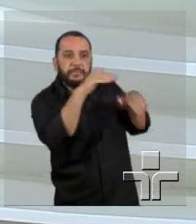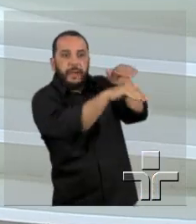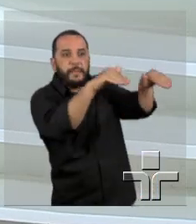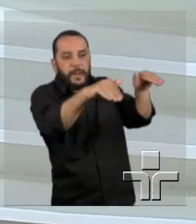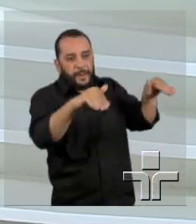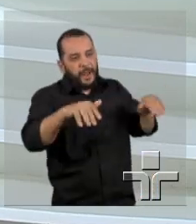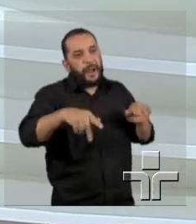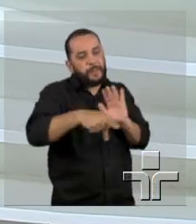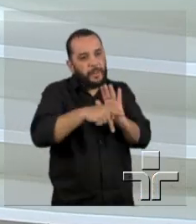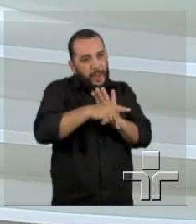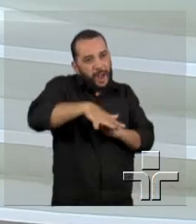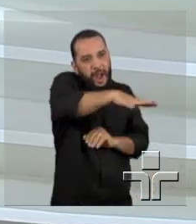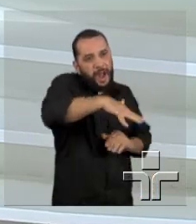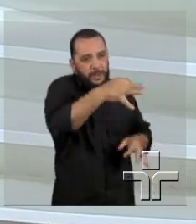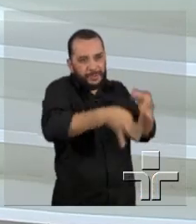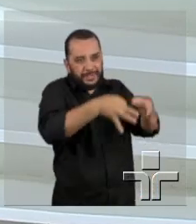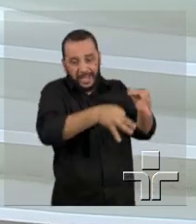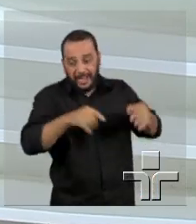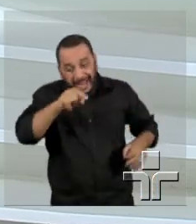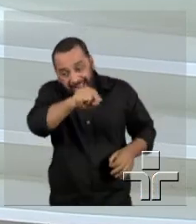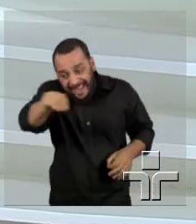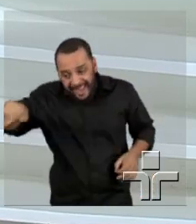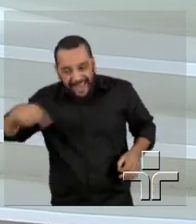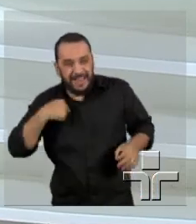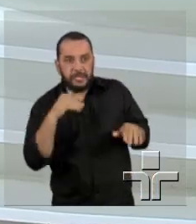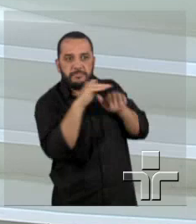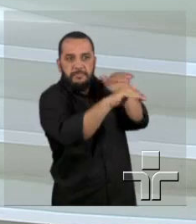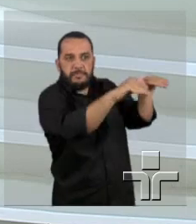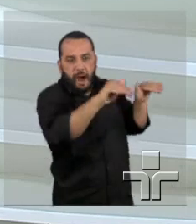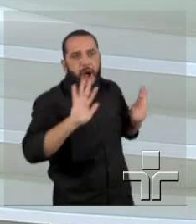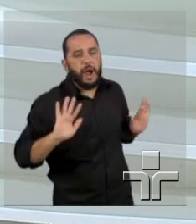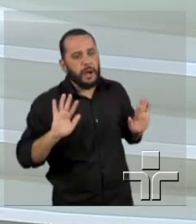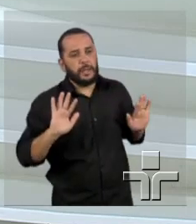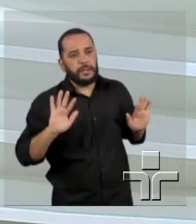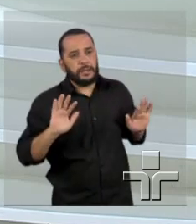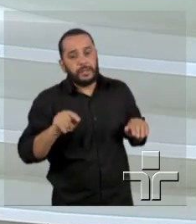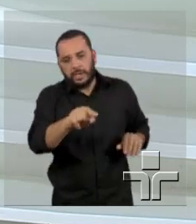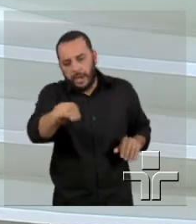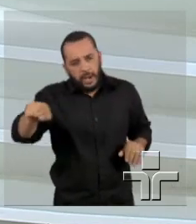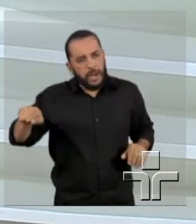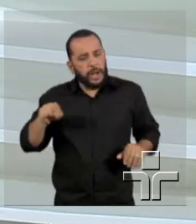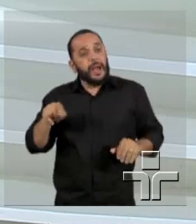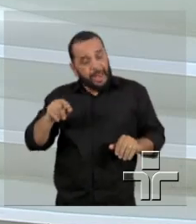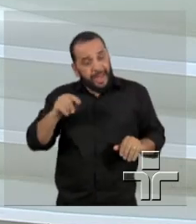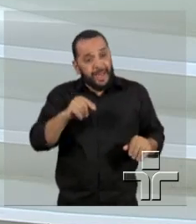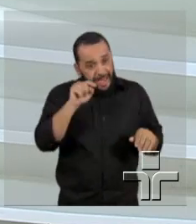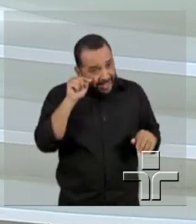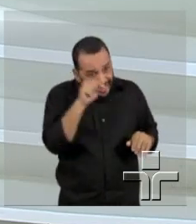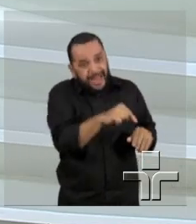impulsionam o Poder Judiciário. E elas agem de ofício. O Poder Judiciário não age de ofício.